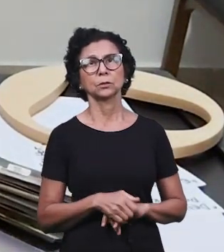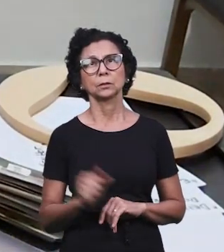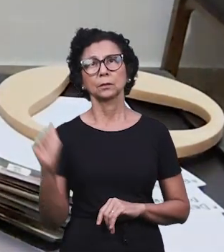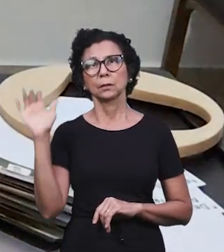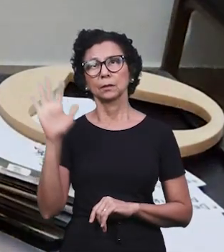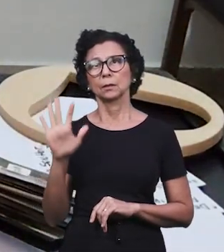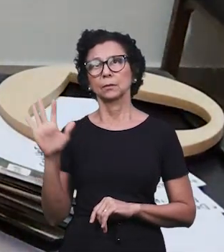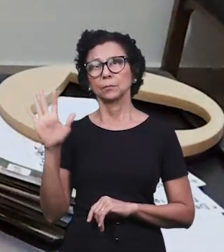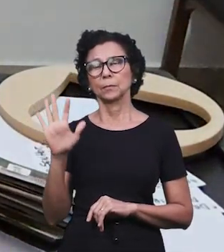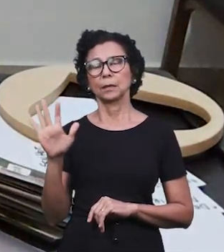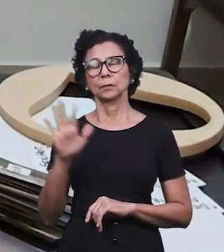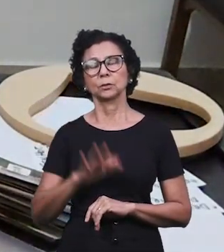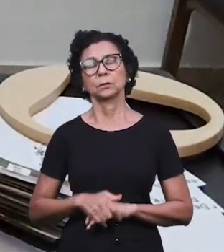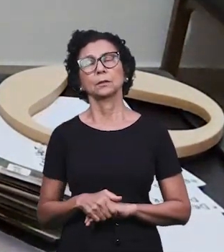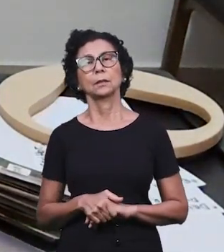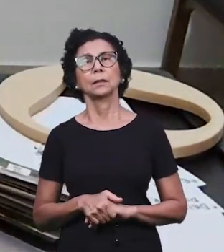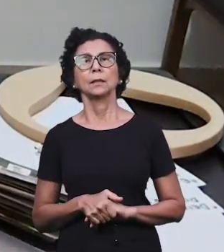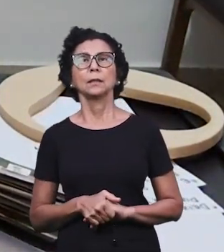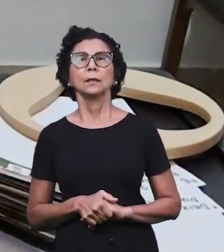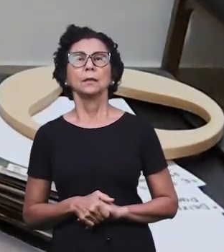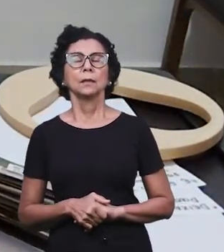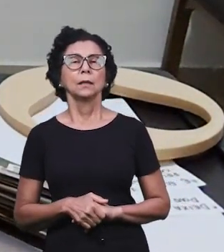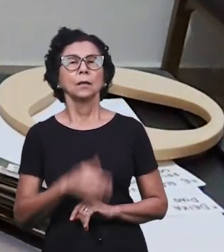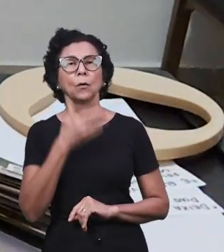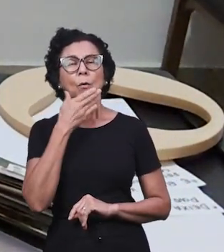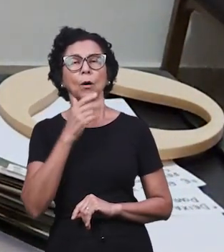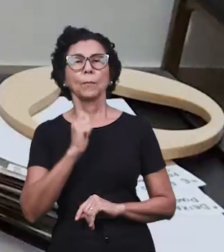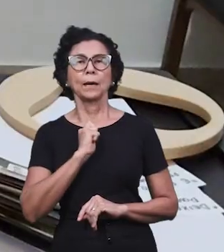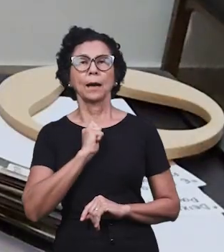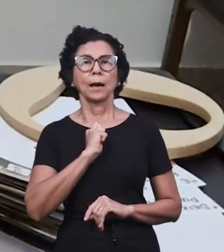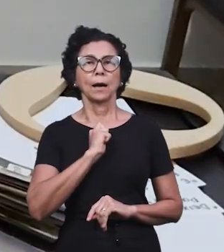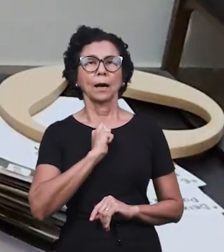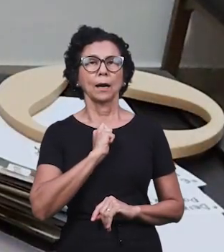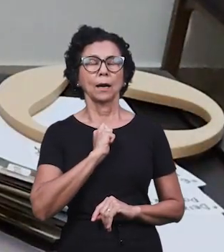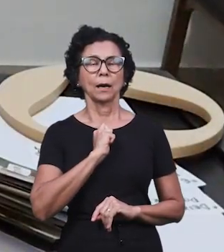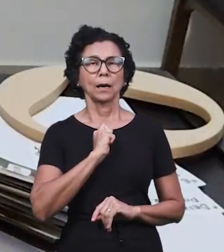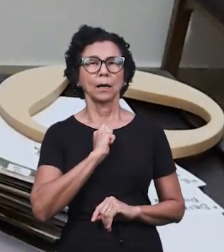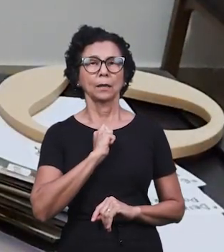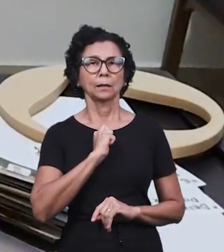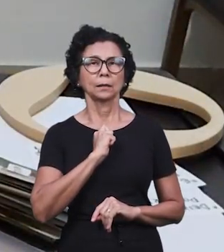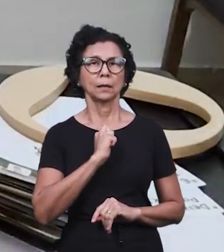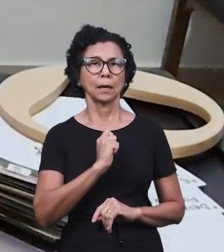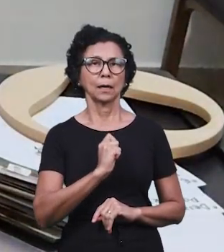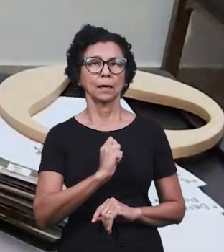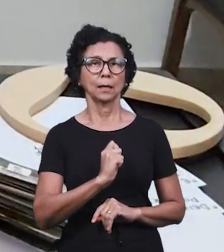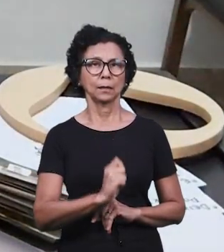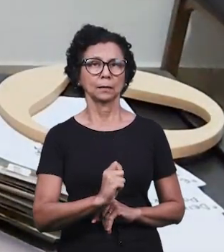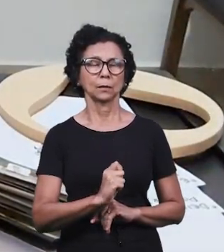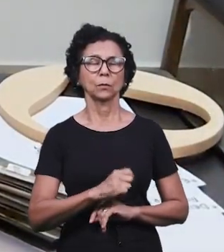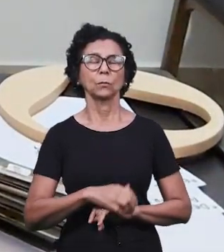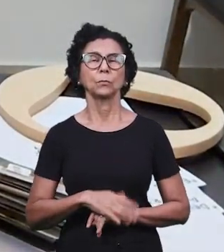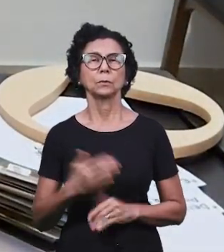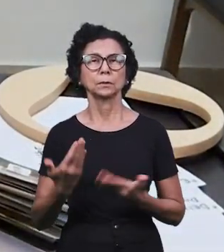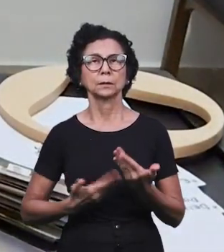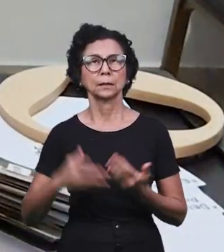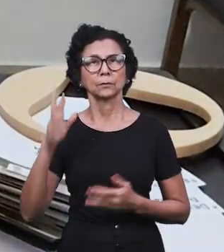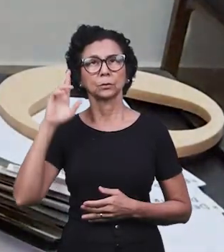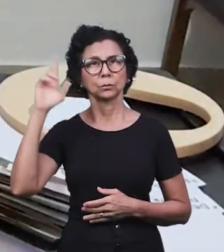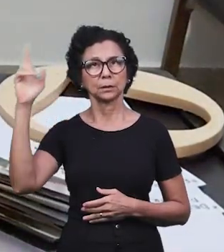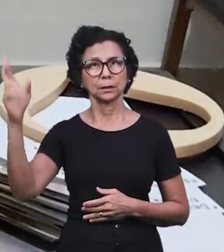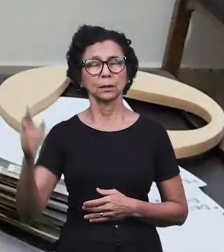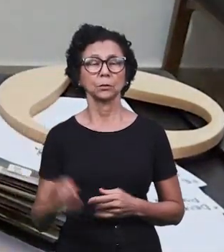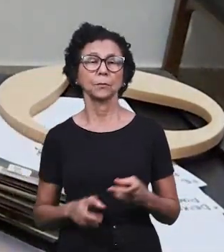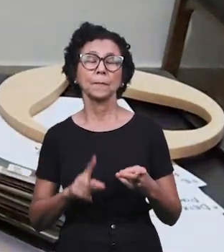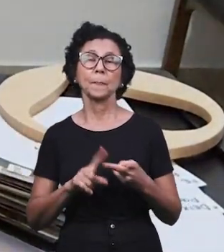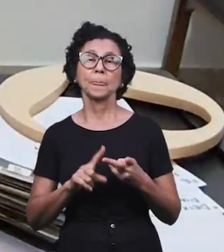Arão, ele era uma pessoa, Então, Arão, ele era um servo do Senhor, e aqui eu represento Arão como uma pessoa.